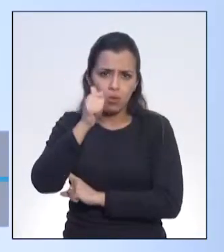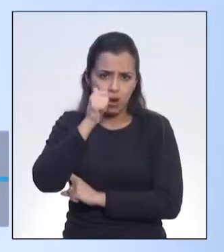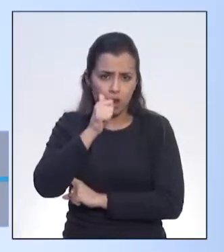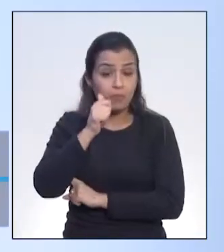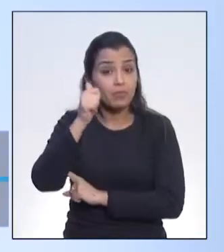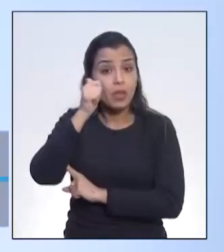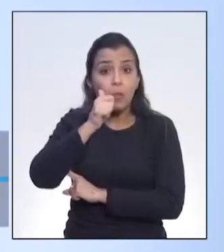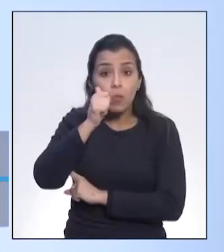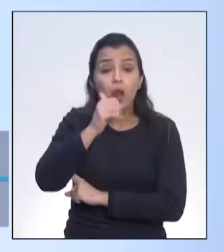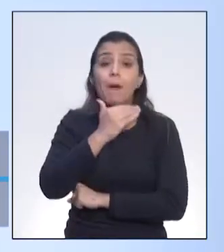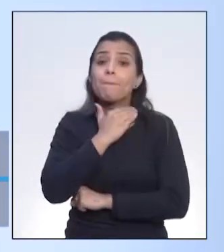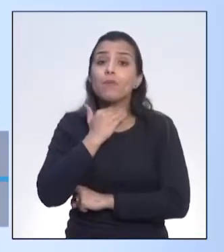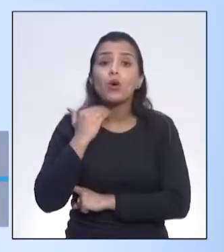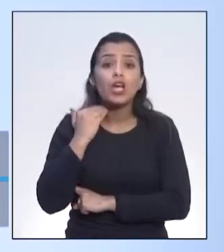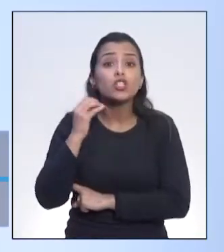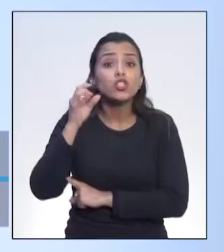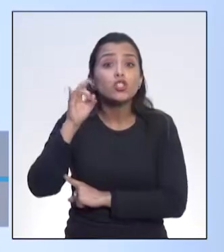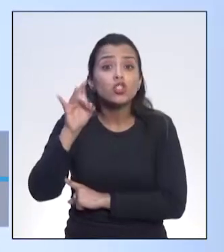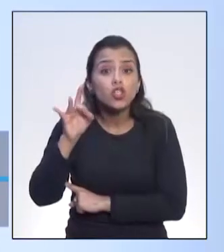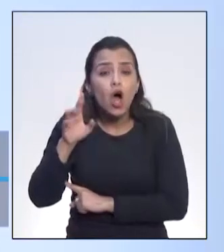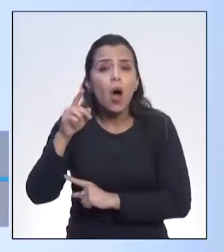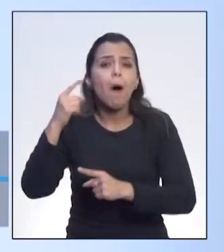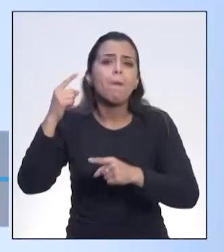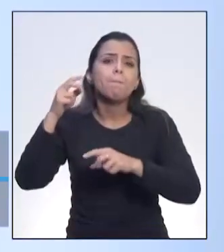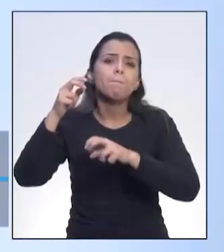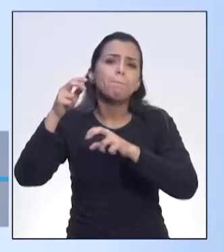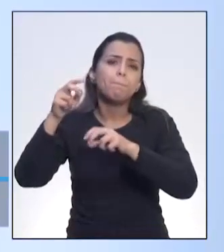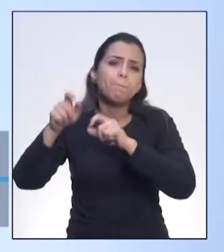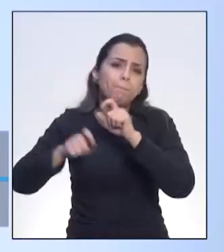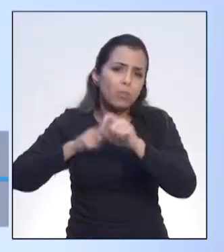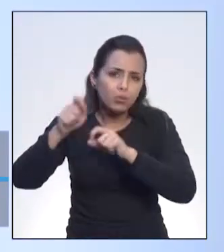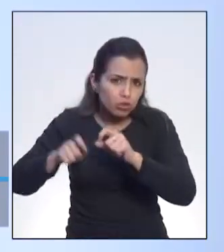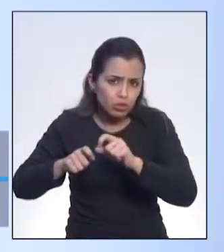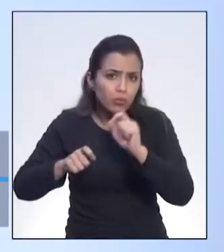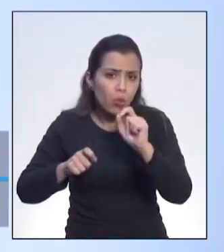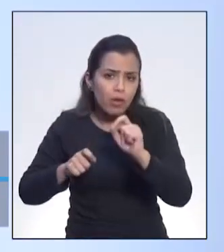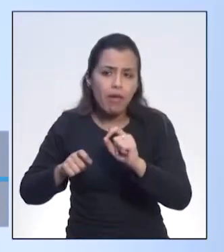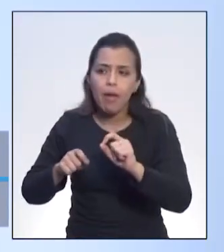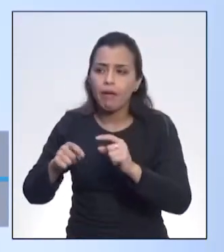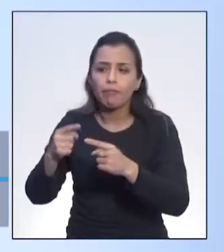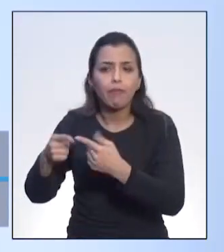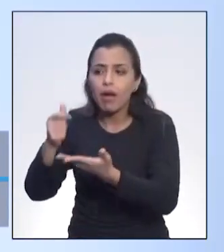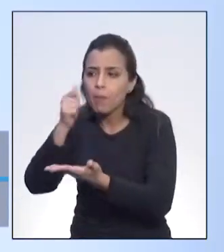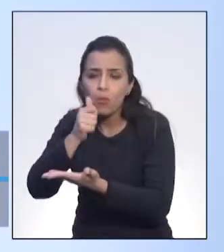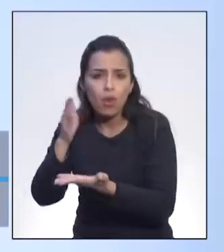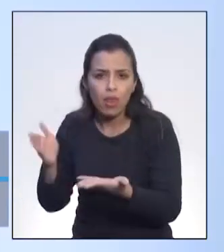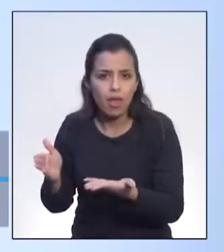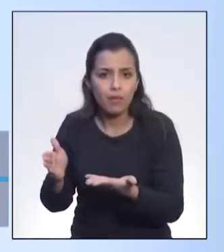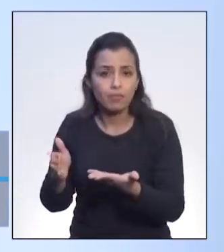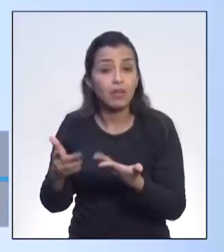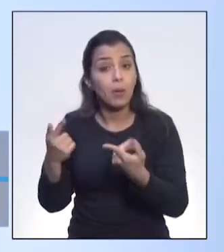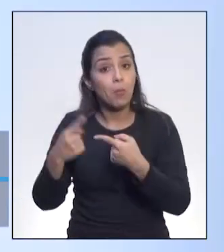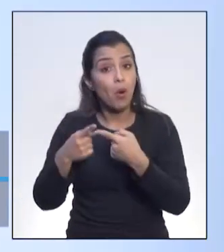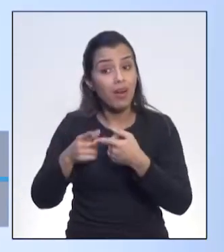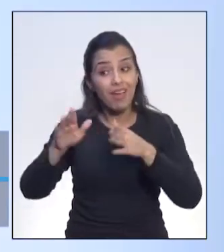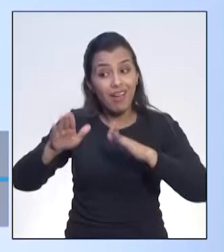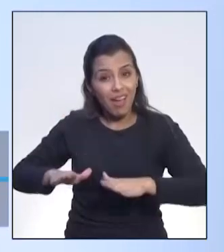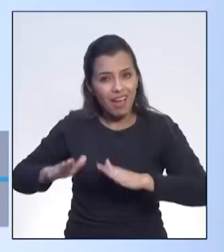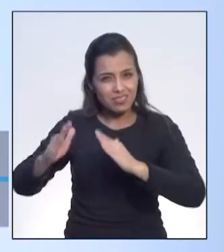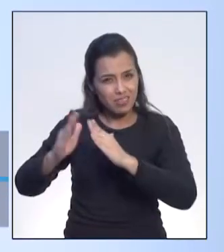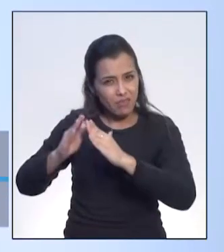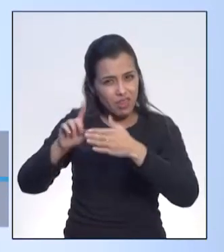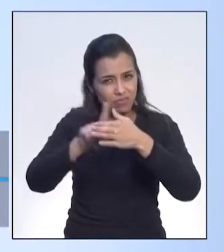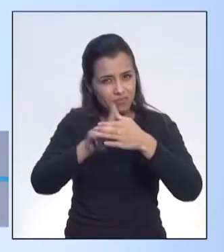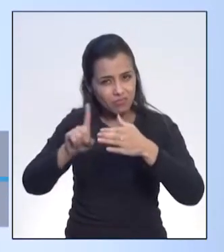mulheres sendo mortas por serem mulheres, por causa que, na situação de isolamento social, os conflitos e as violências elas